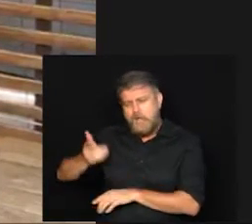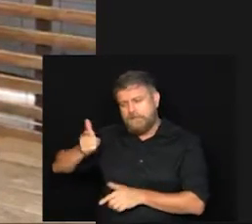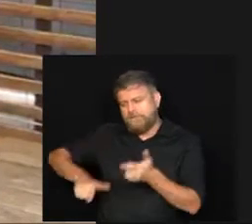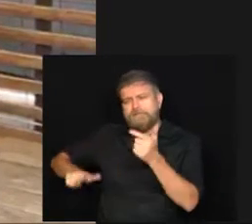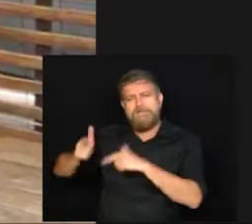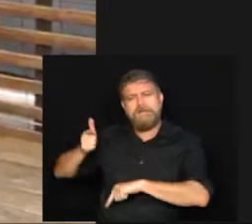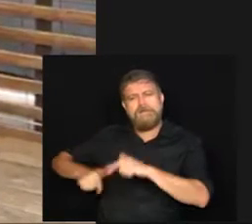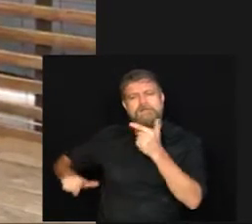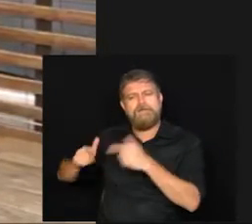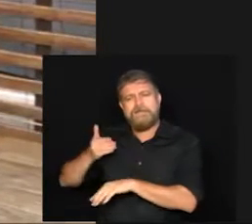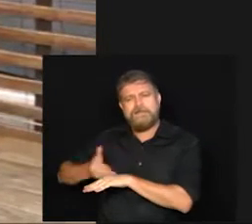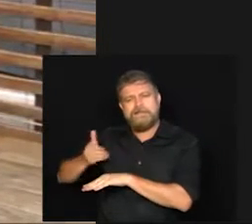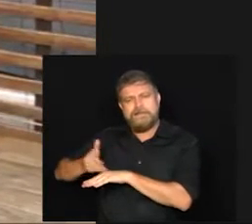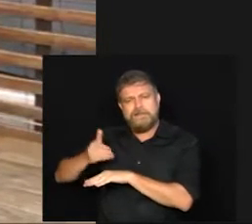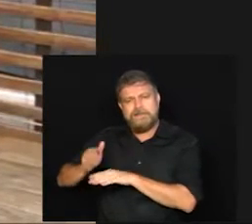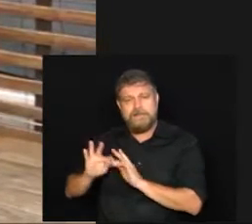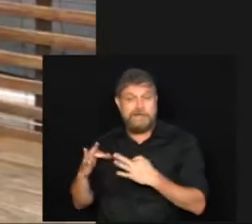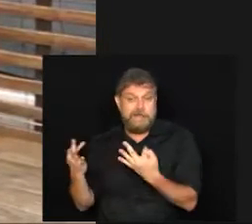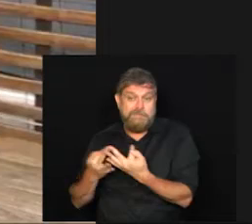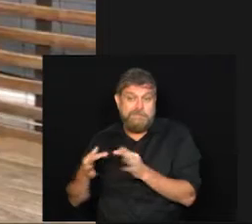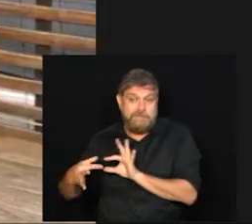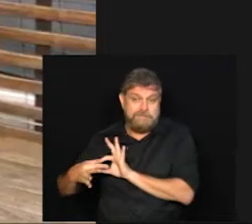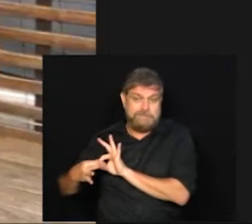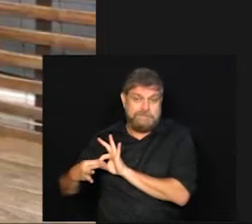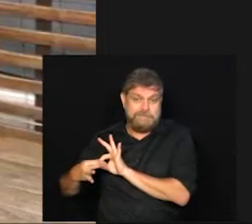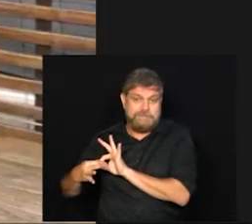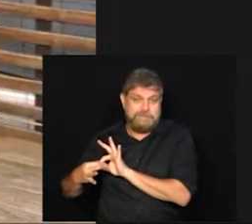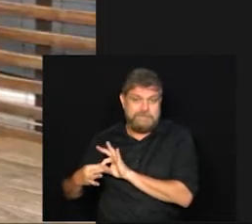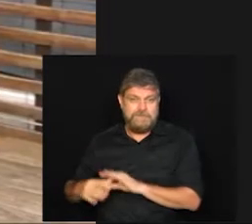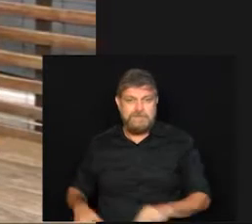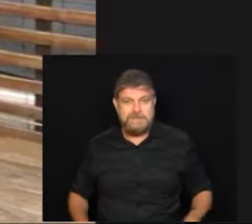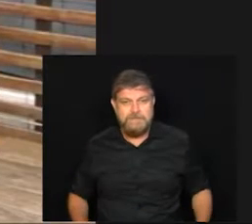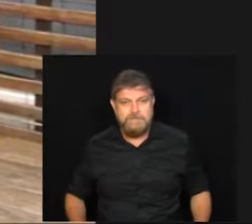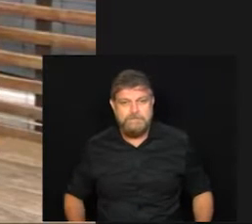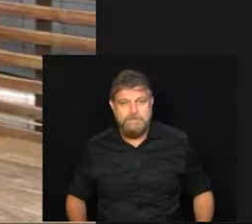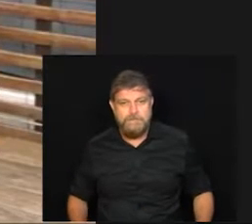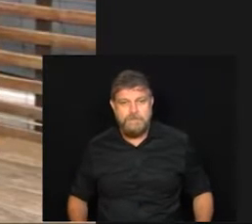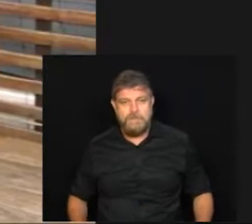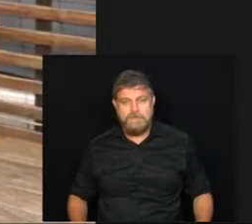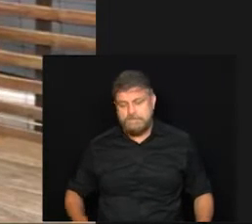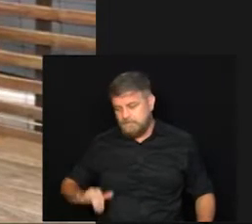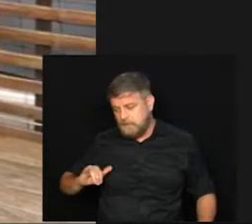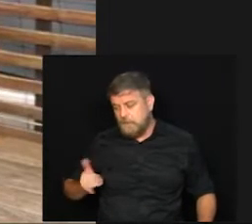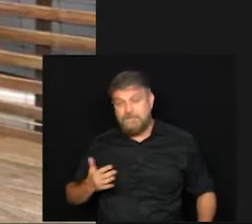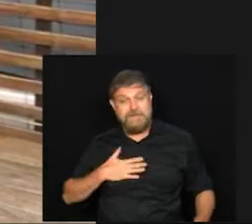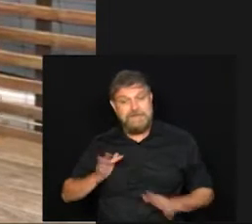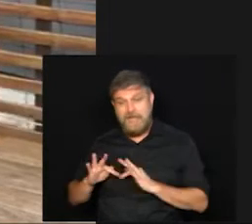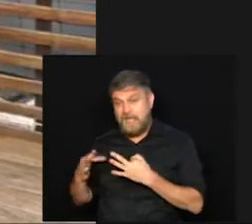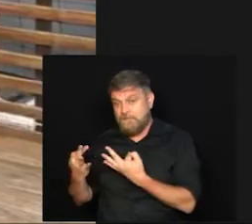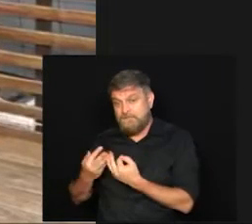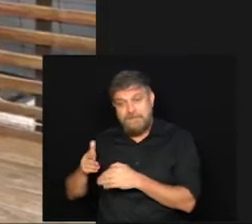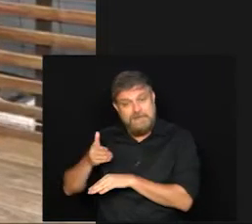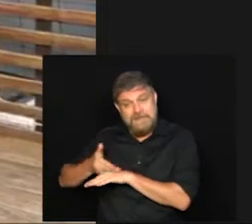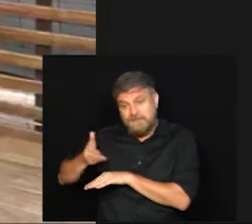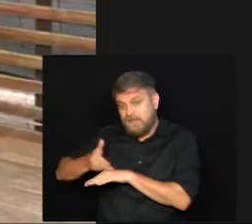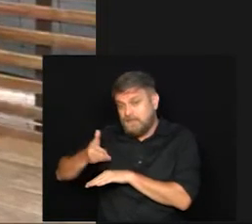e assim segue, curtindo a família, né? Porque é o que me resta. Exato. Curtir a família e treinar, a gente não pode fazer mais